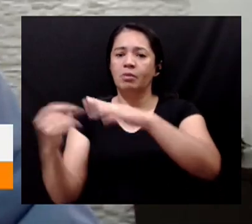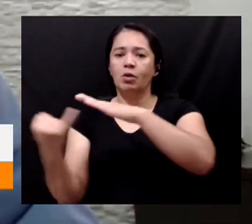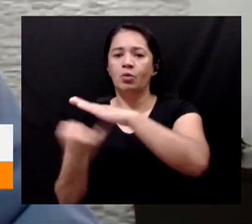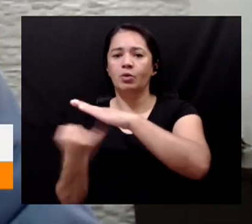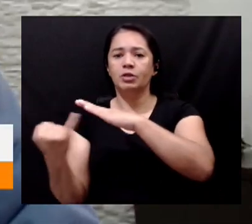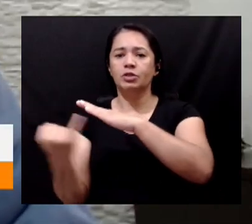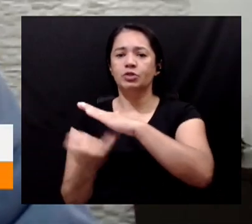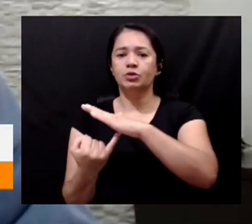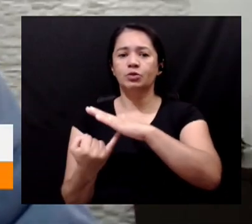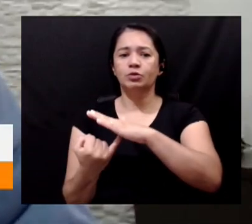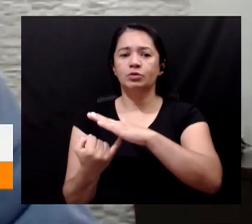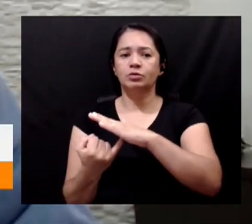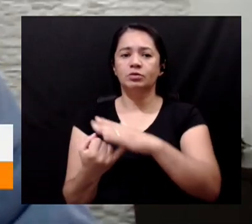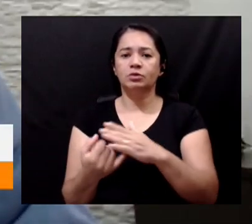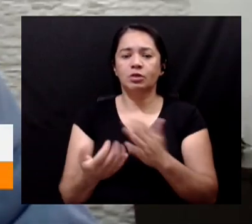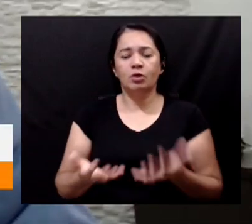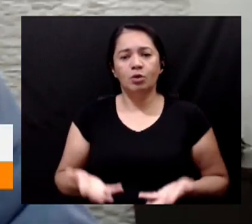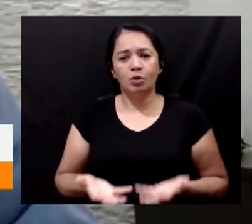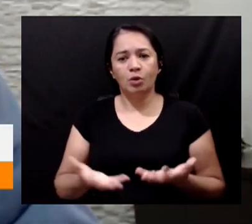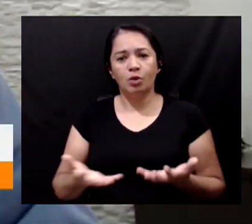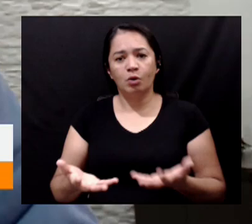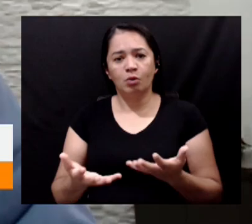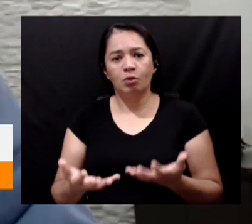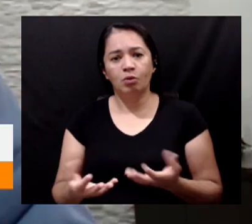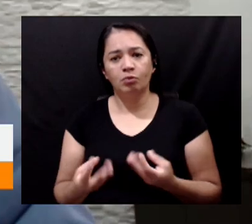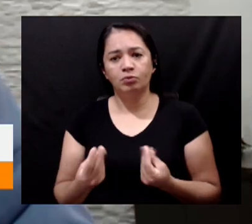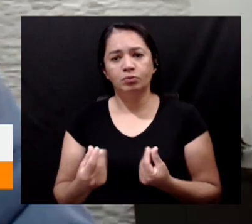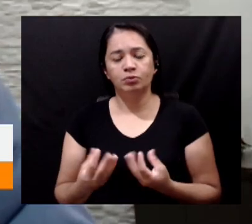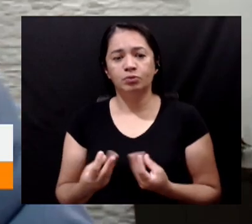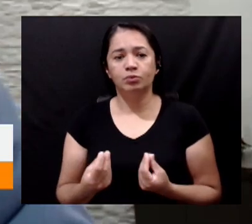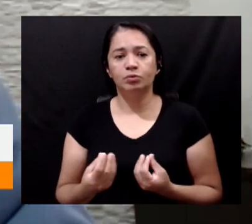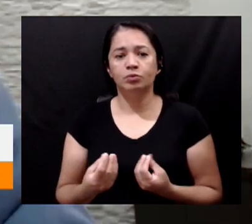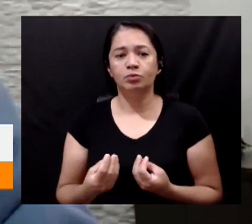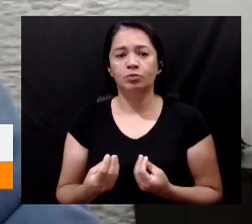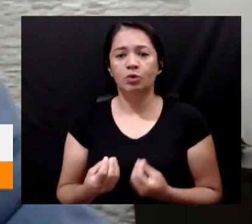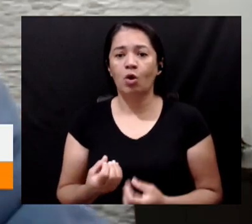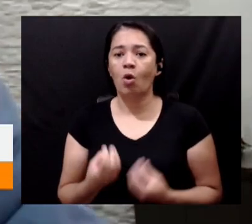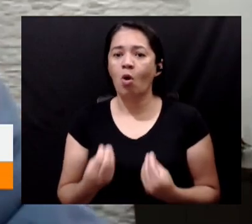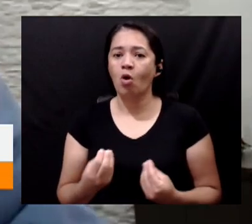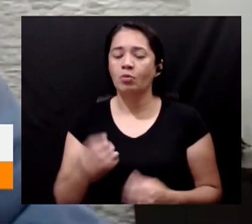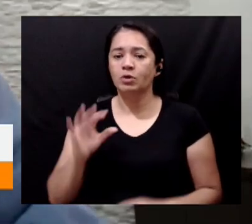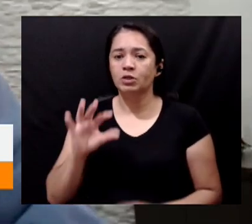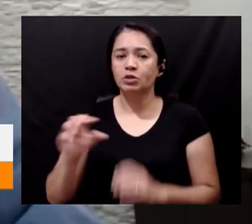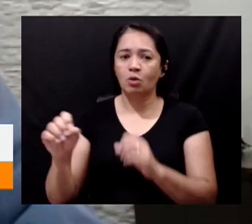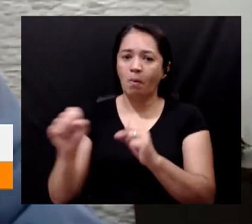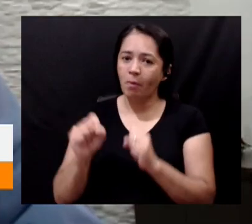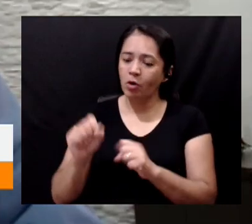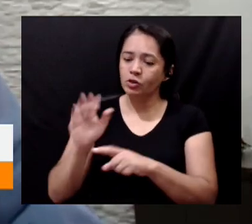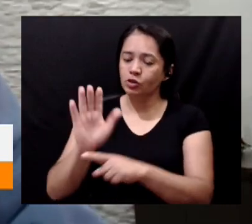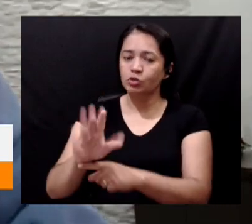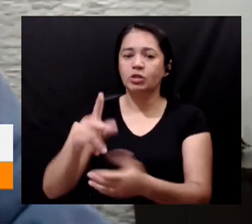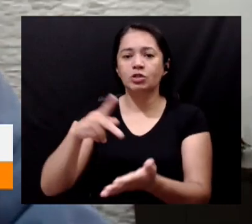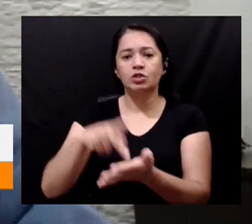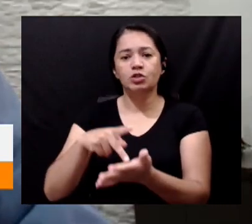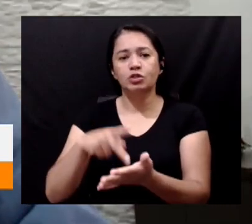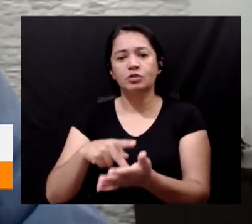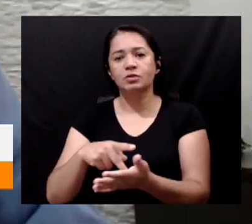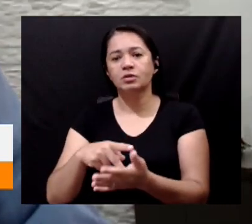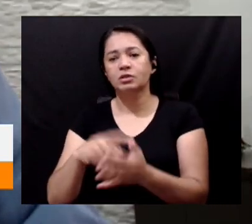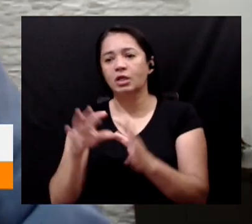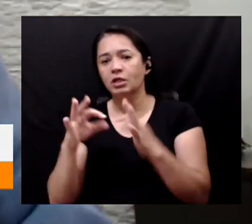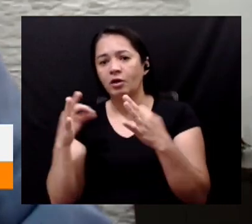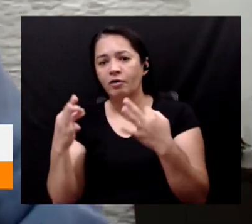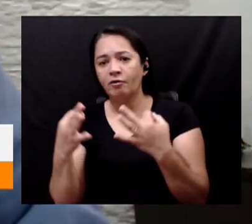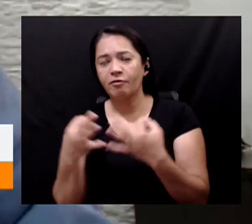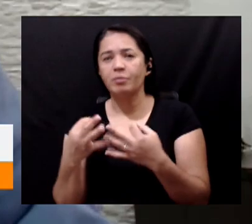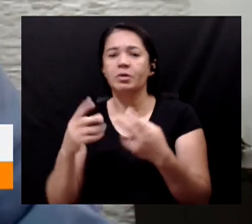ele vem promovendo e o quanto isso pode auxiliar realmente tanto os pais quanto